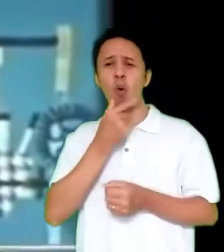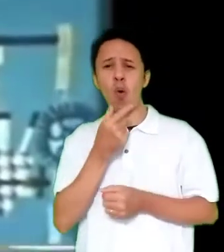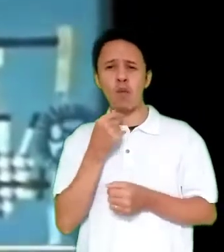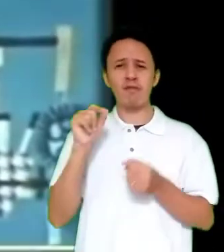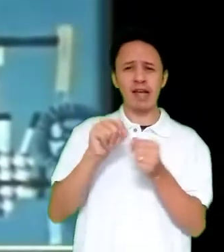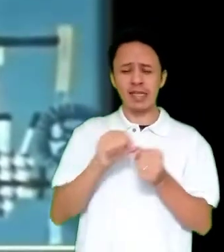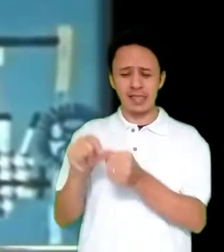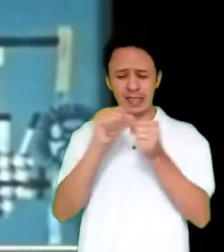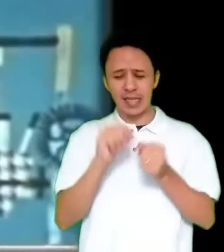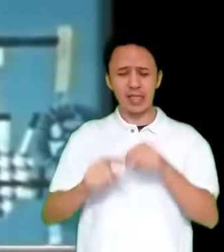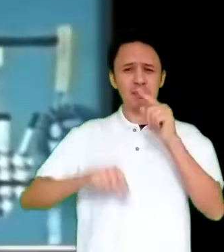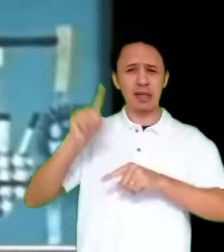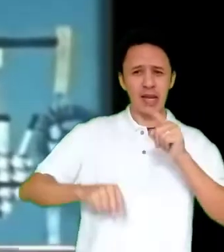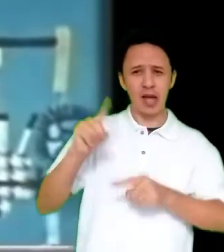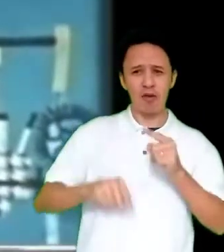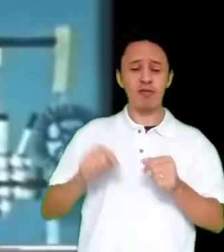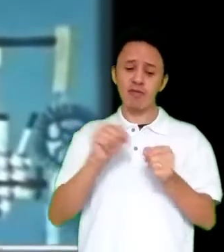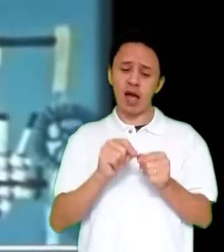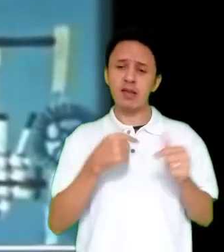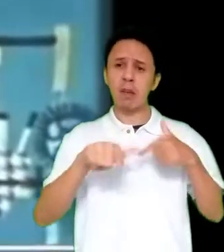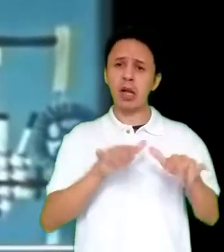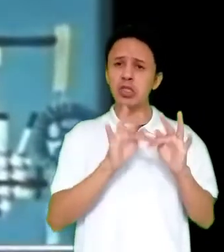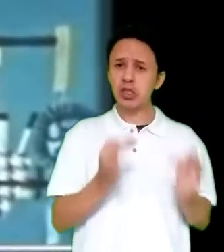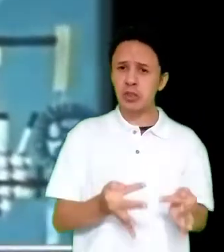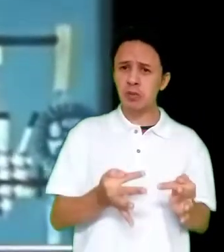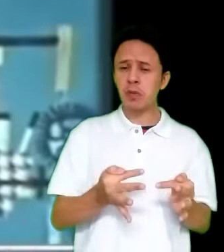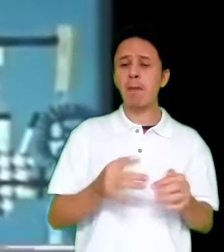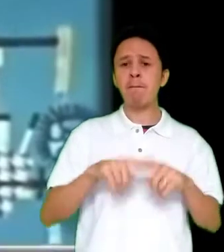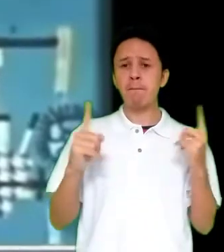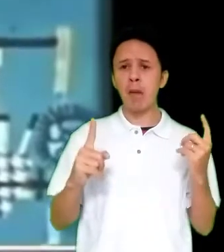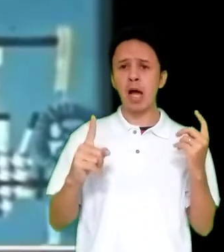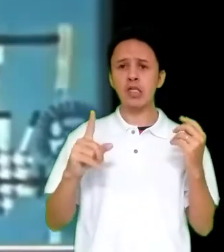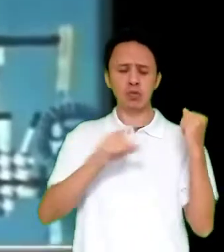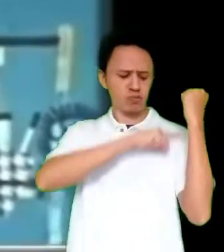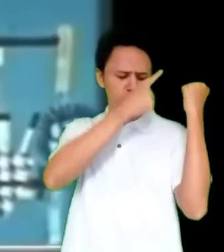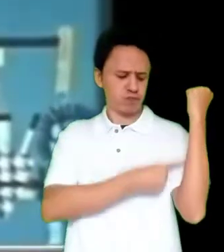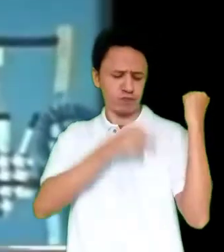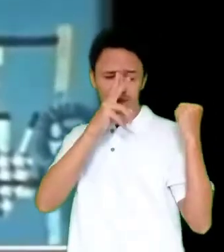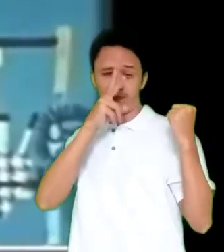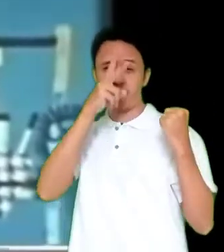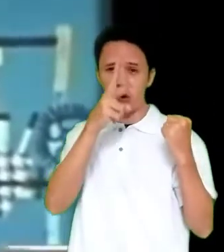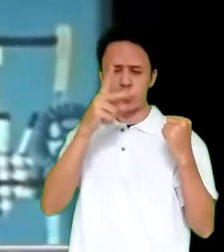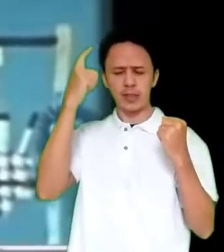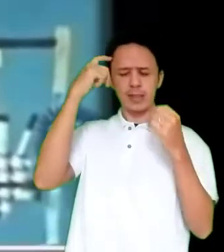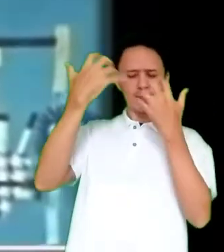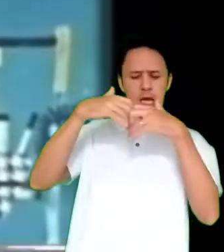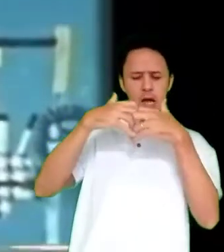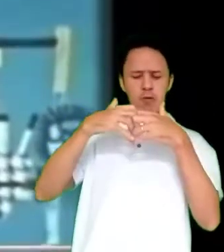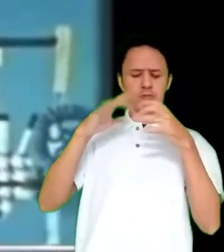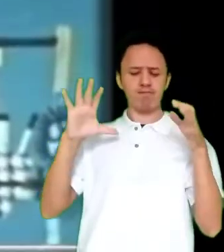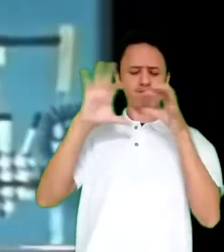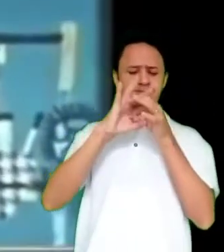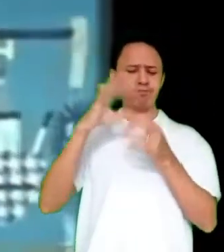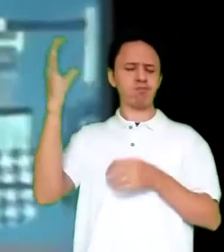utilizando instrumentos. O instrumento executa um trabalho pequeno, visto que os músculos do trabalhador fornecem a força